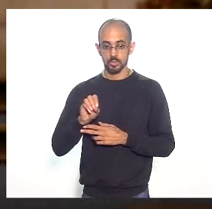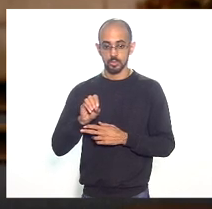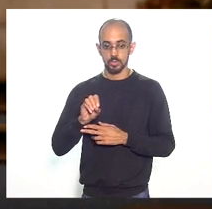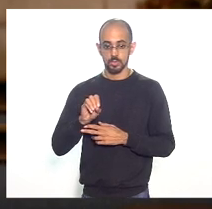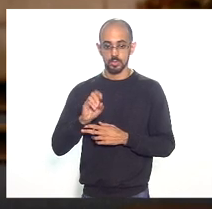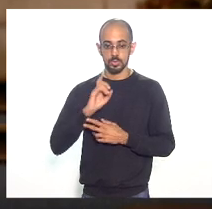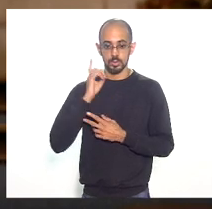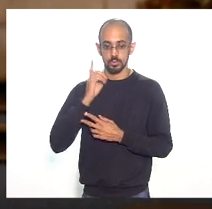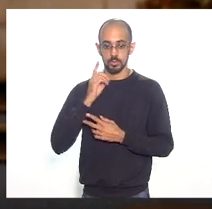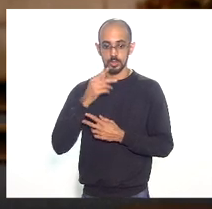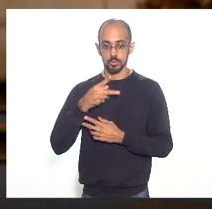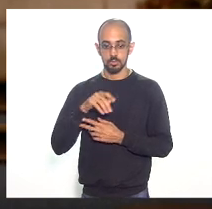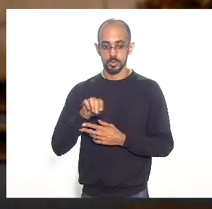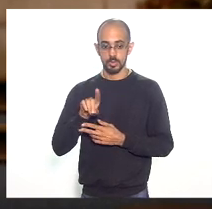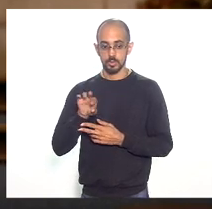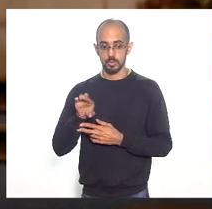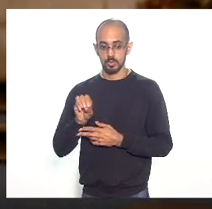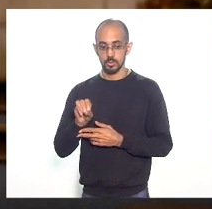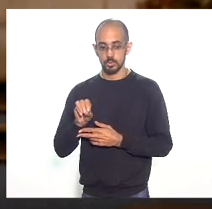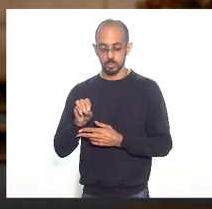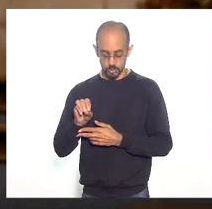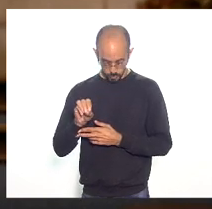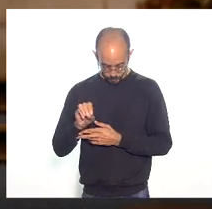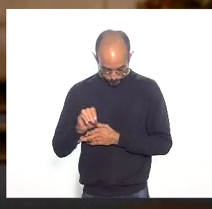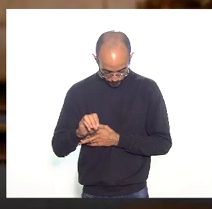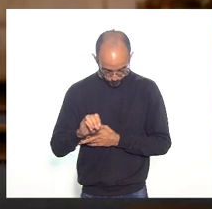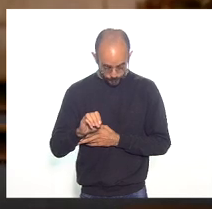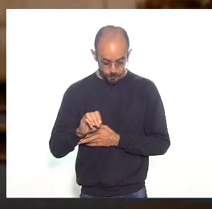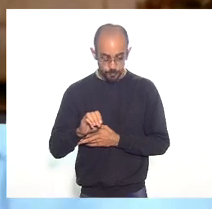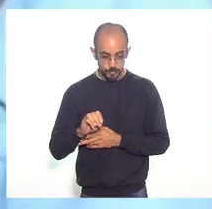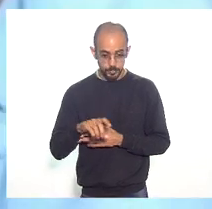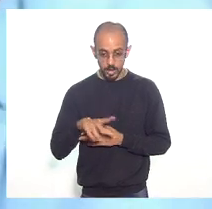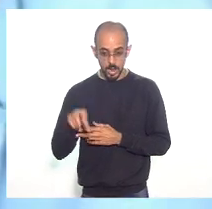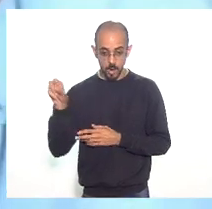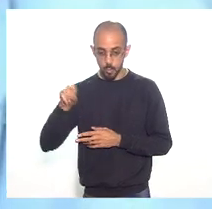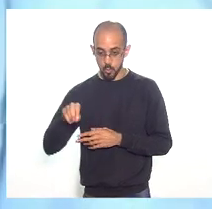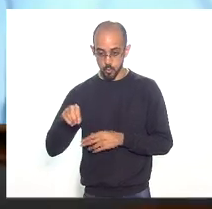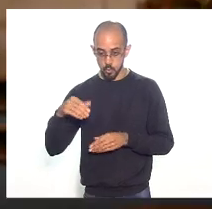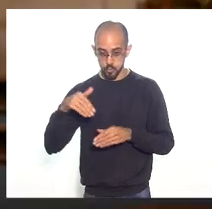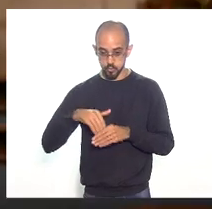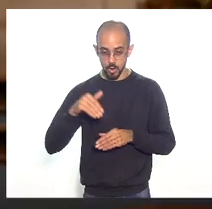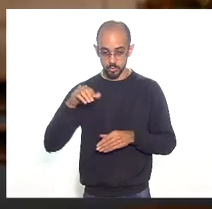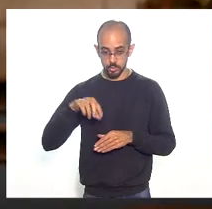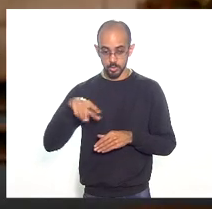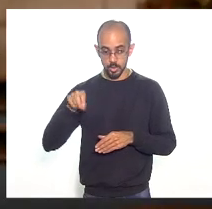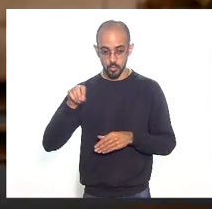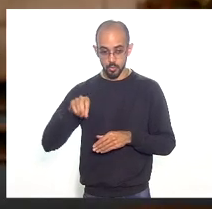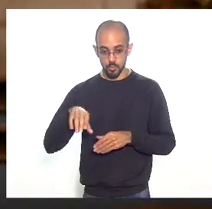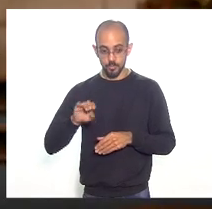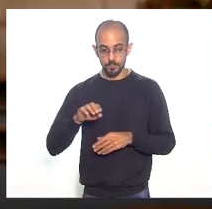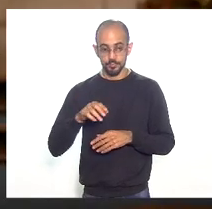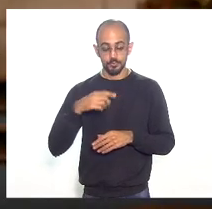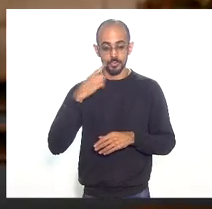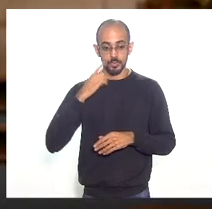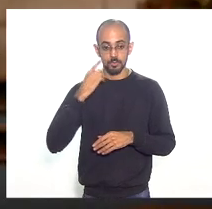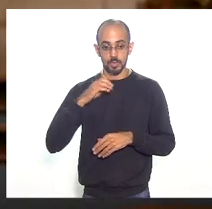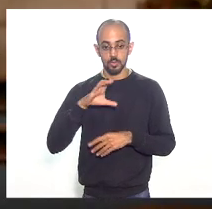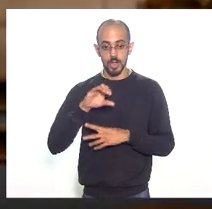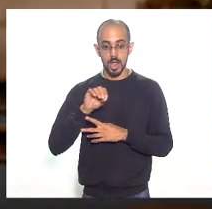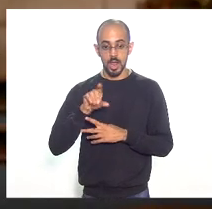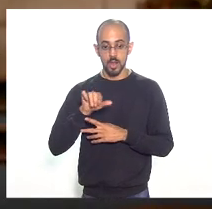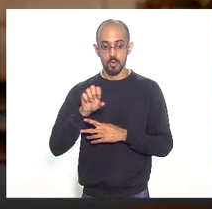Deputado Pedro Pedro Brasão. Deputado Voto não, Presidente. Não. Pedro Brasão, não. Deputado Carlos Macedo.